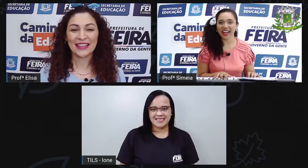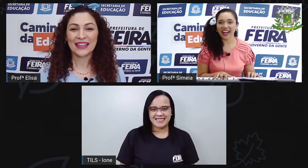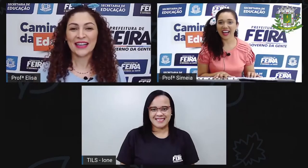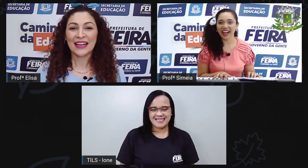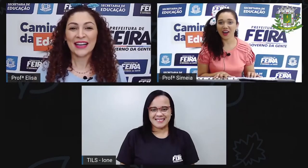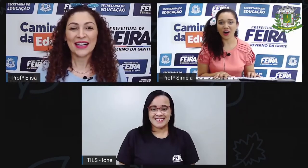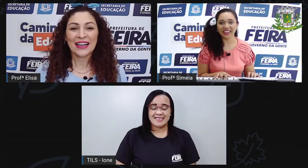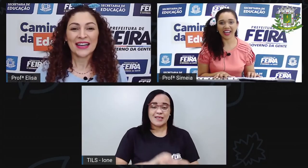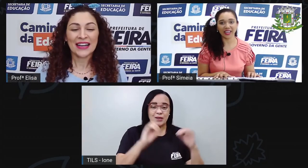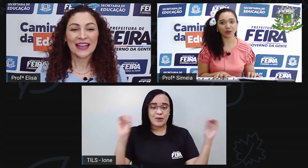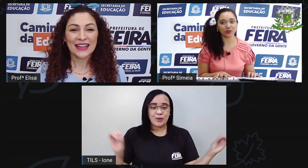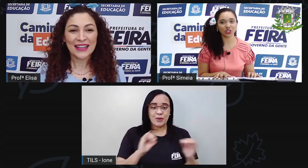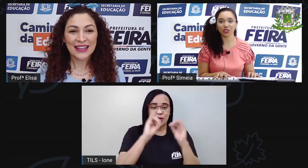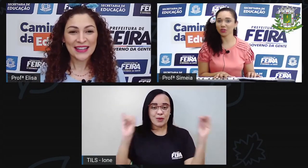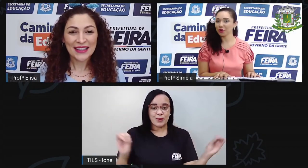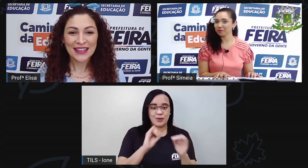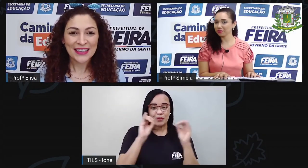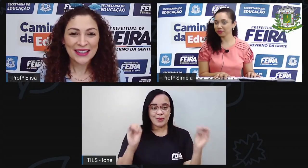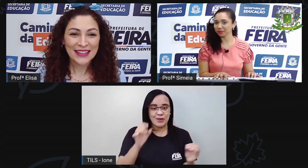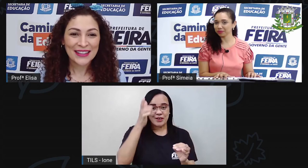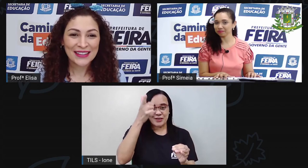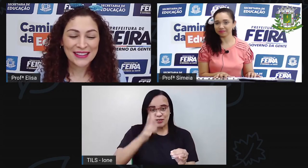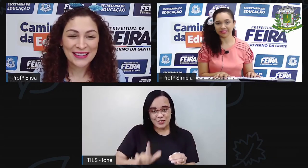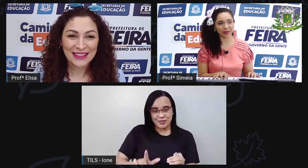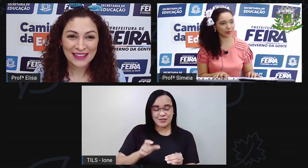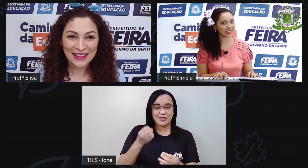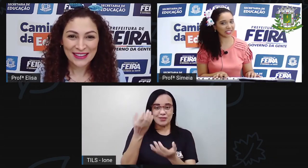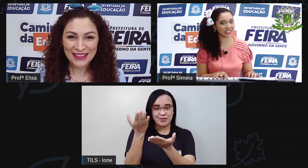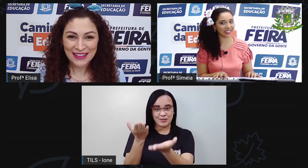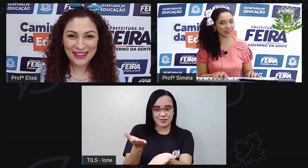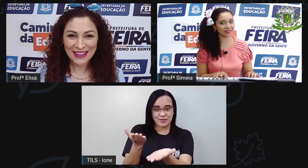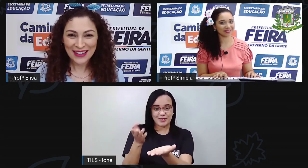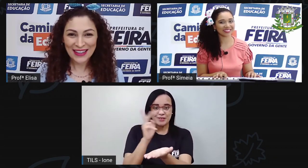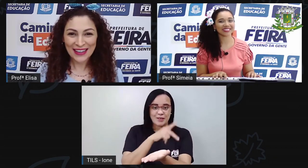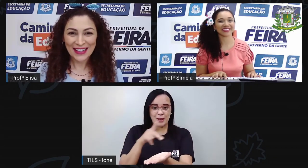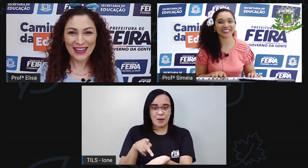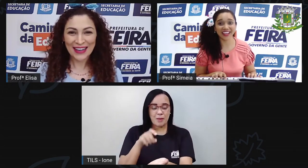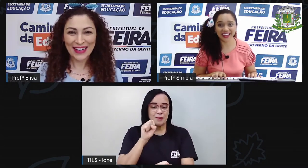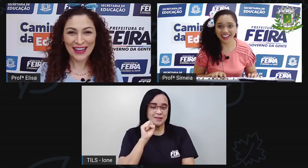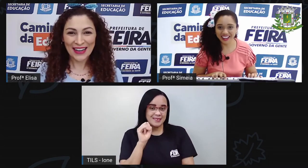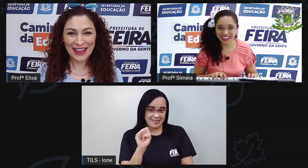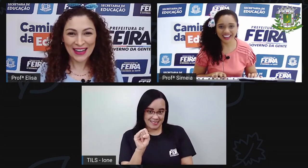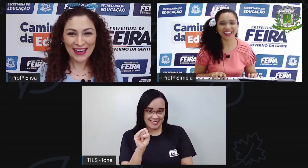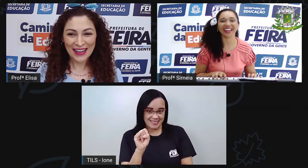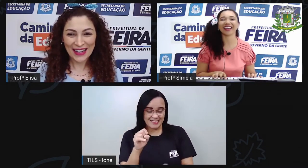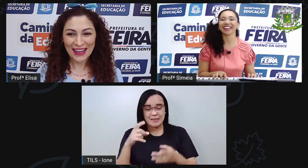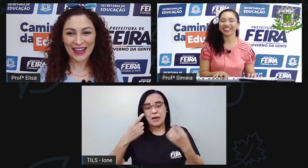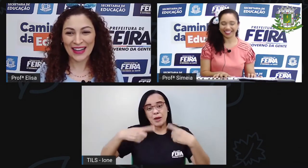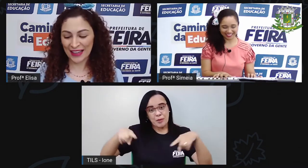o Olá olha eu de novo Tem música de grila